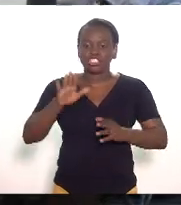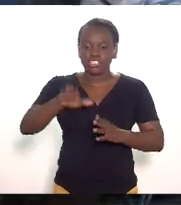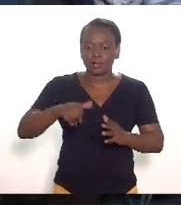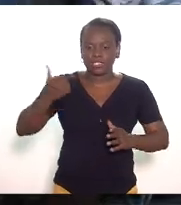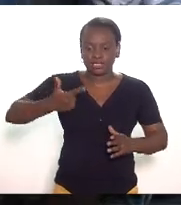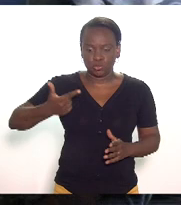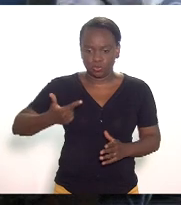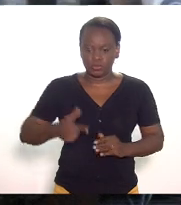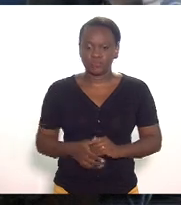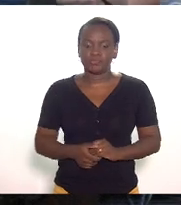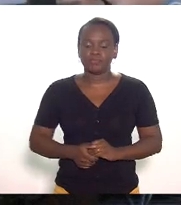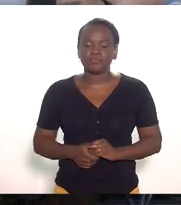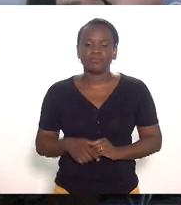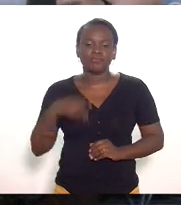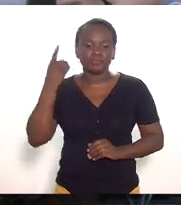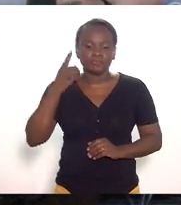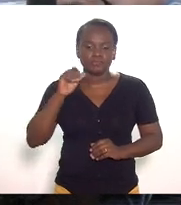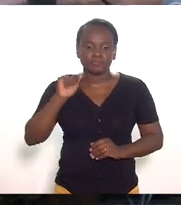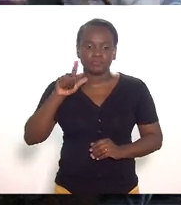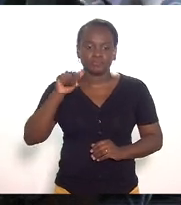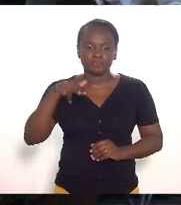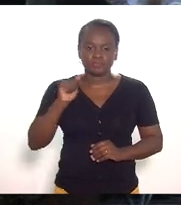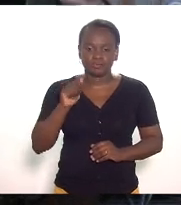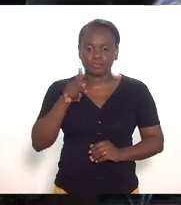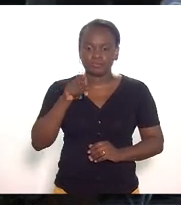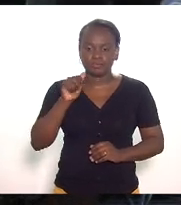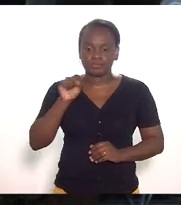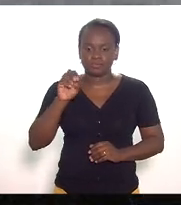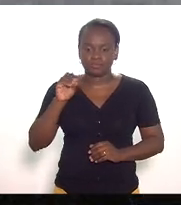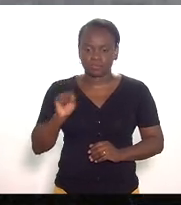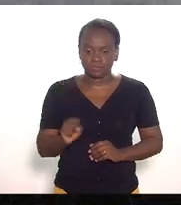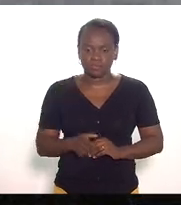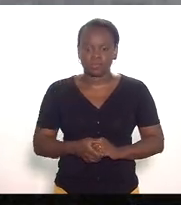chamada. Deputada Alana Passos.